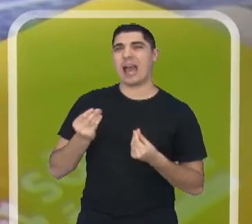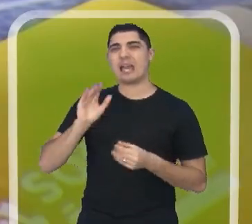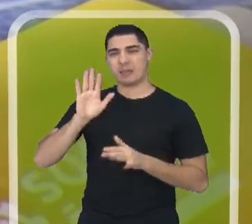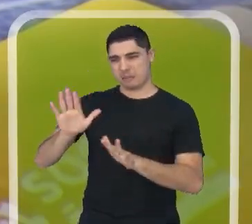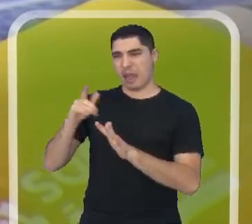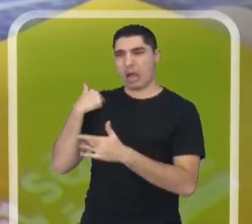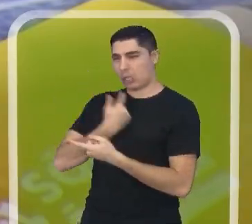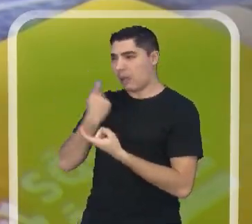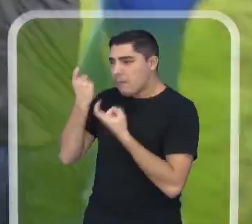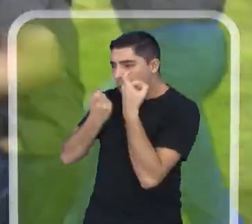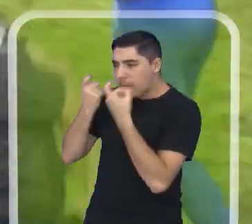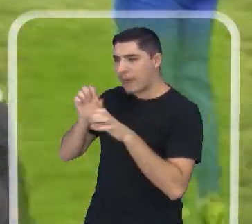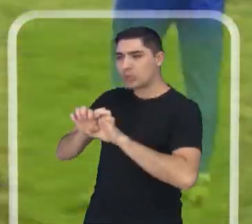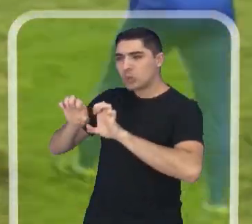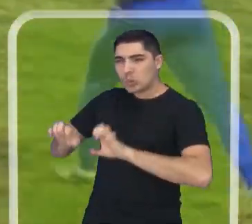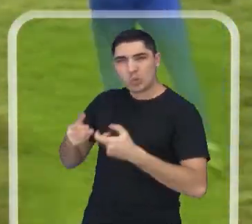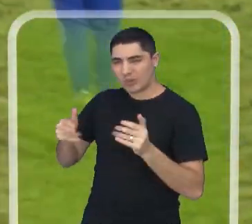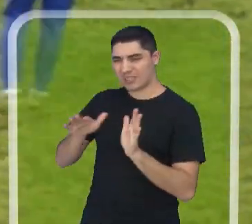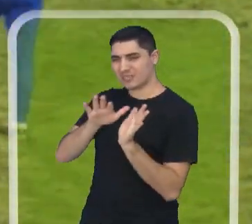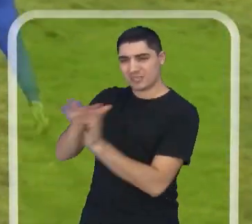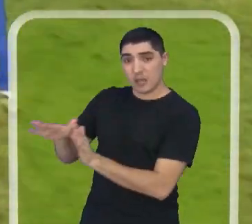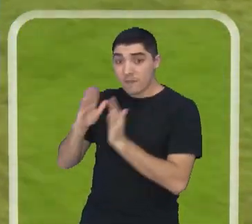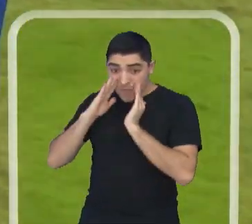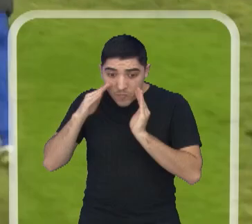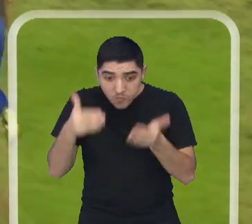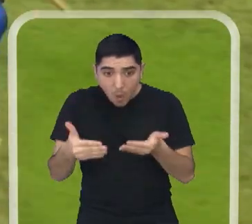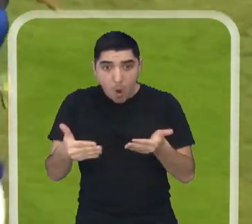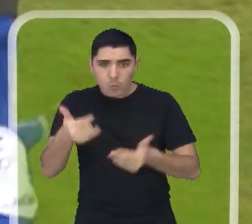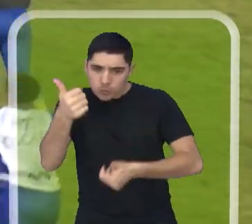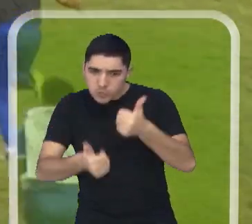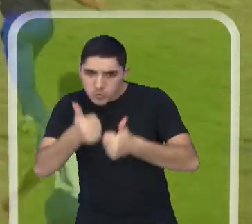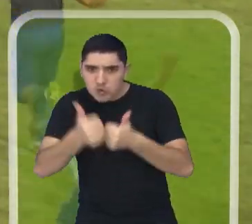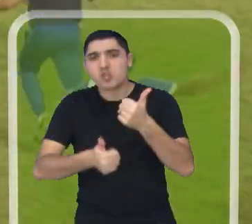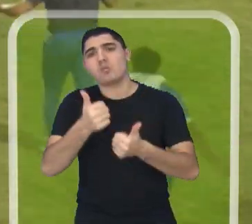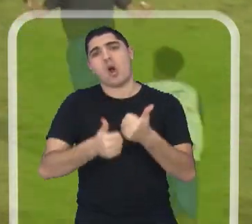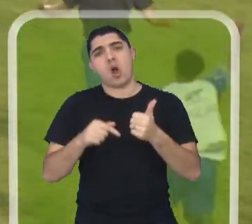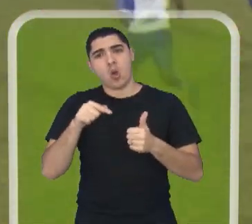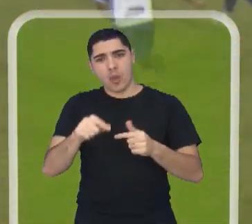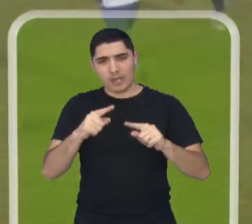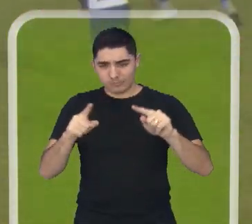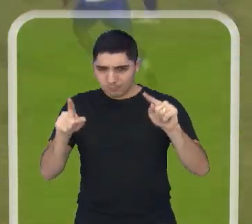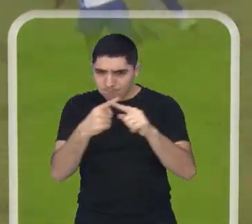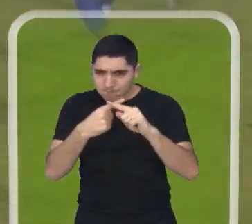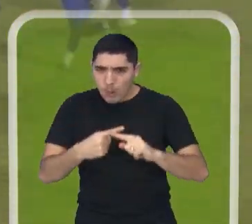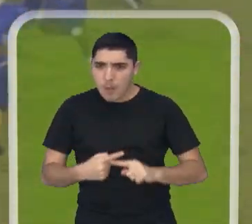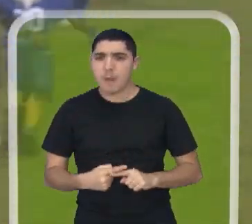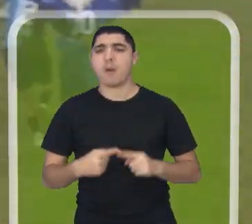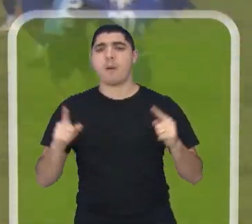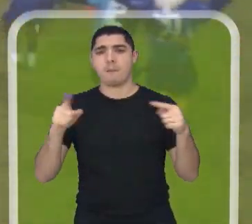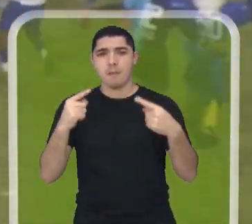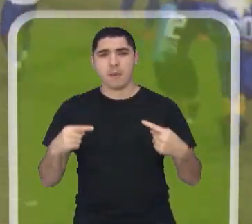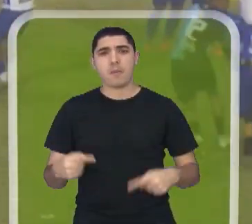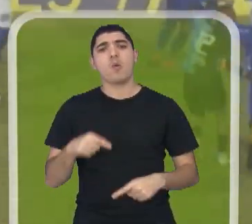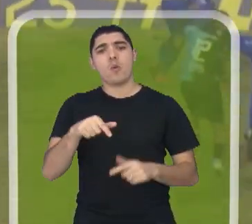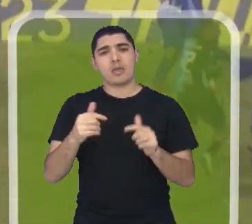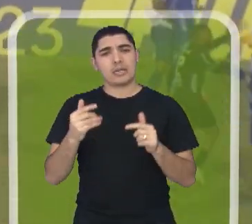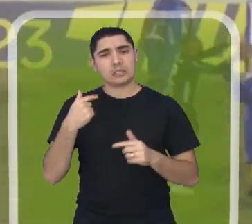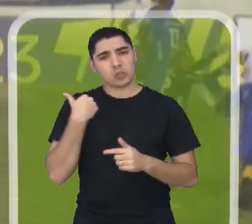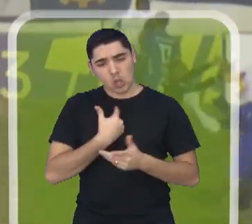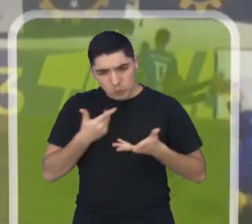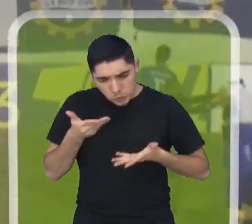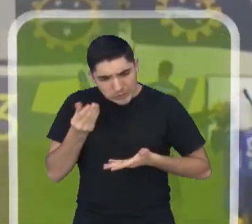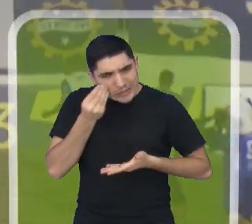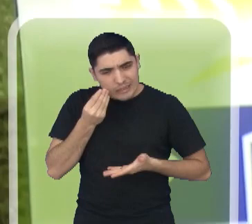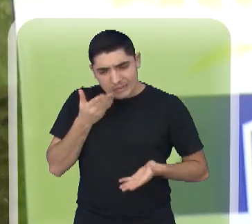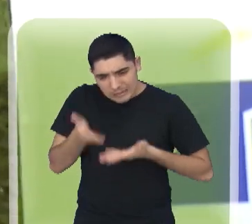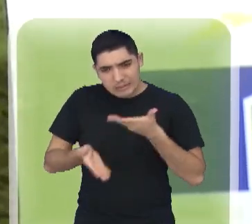estrutural, a parte um pouco mais ali dos bastidores, para entrar mais ali no dia a dia do clube, na parte técnica, mexer no que era